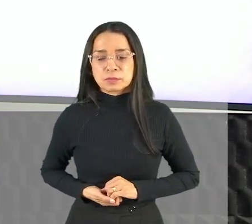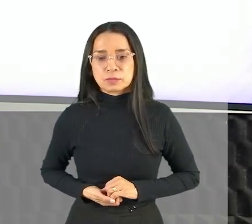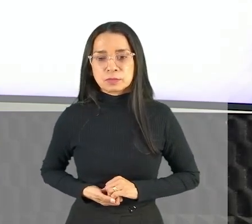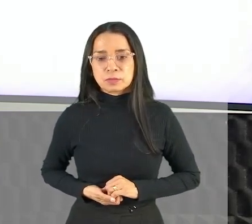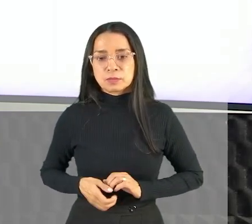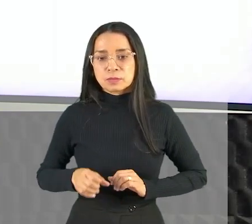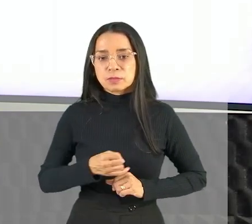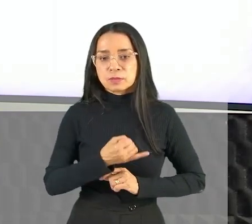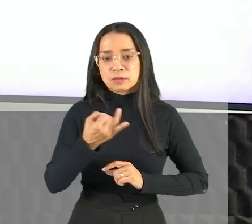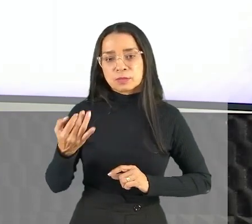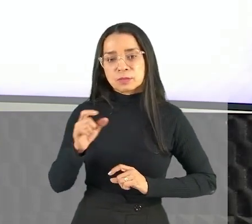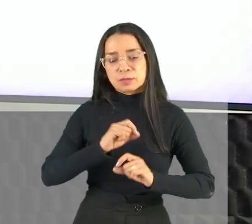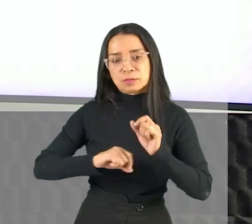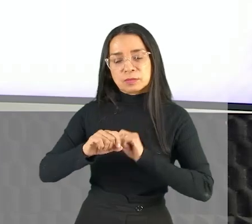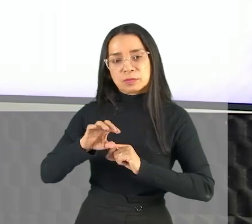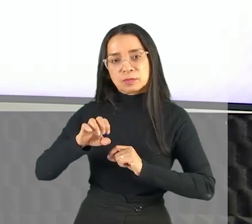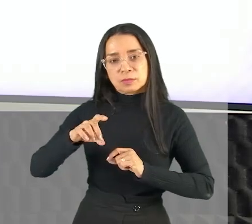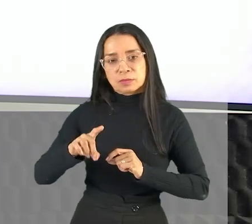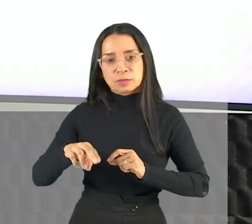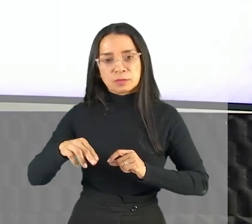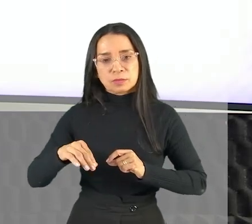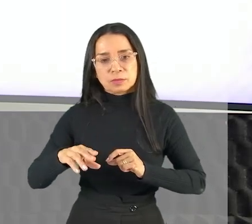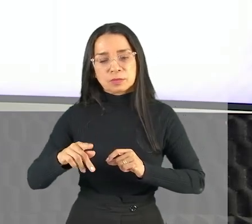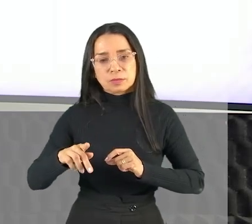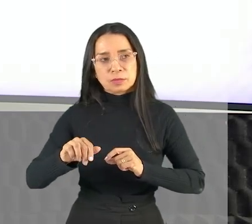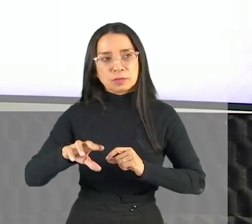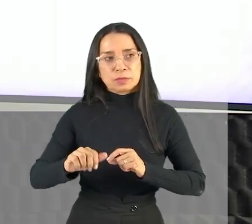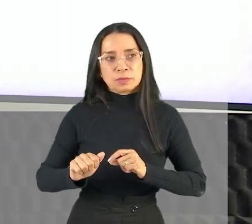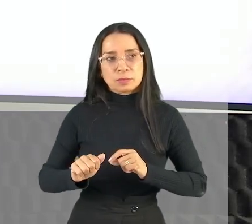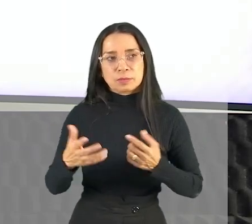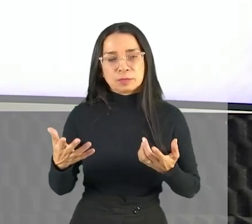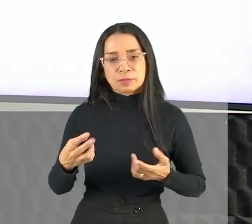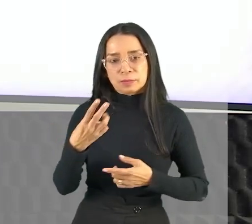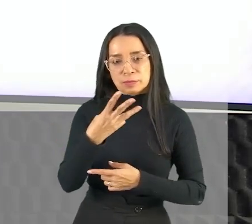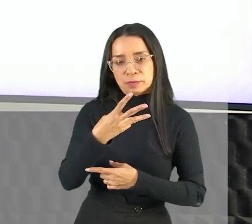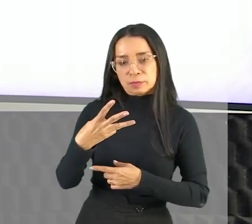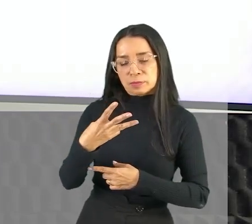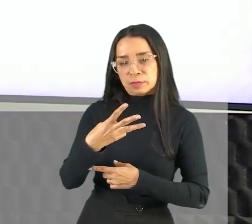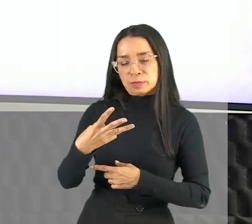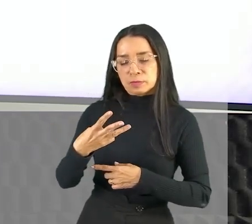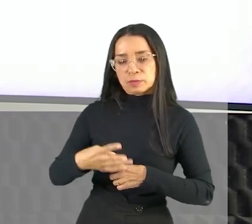E quanto é que vai ser aqui o meu endosperma aqui, triploide? 33.